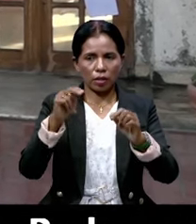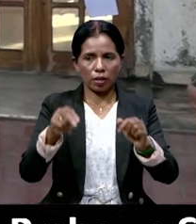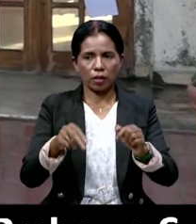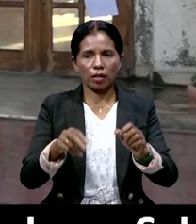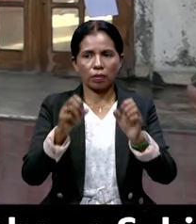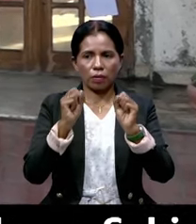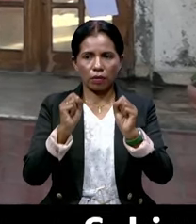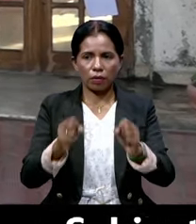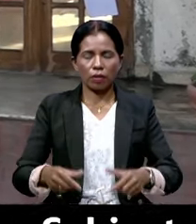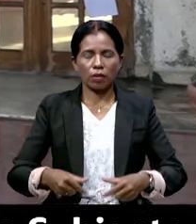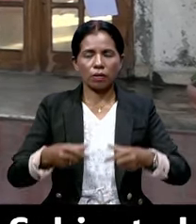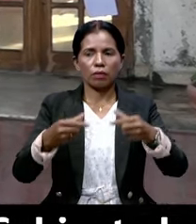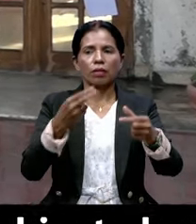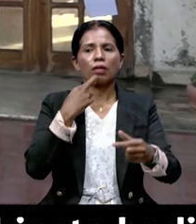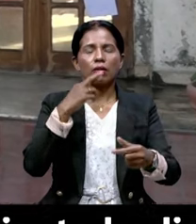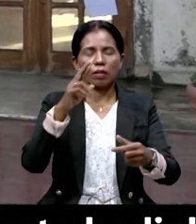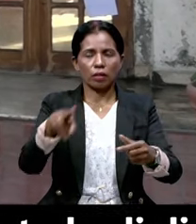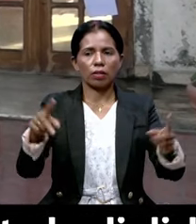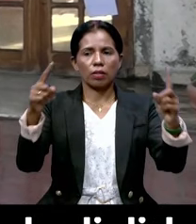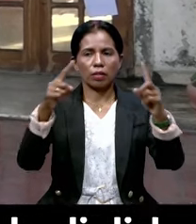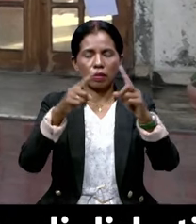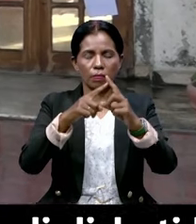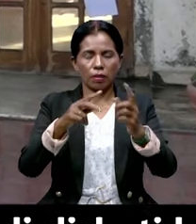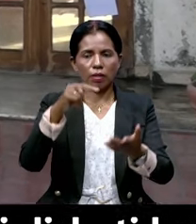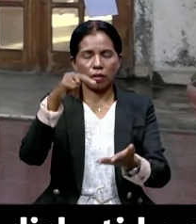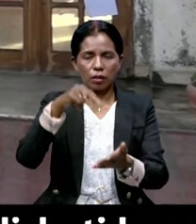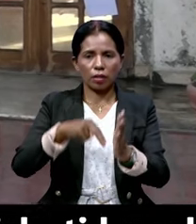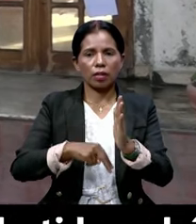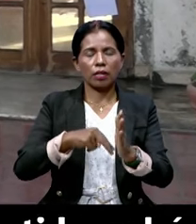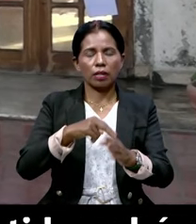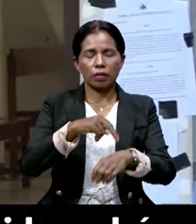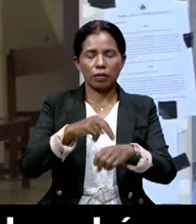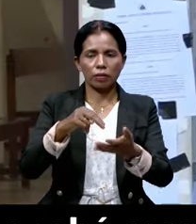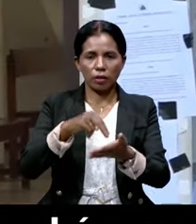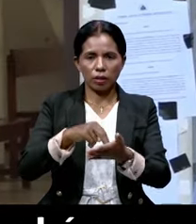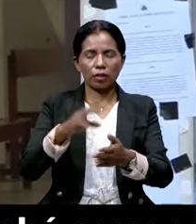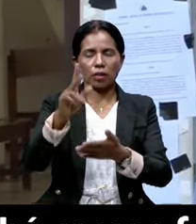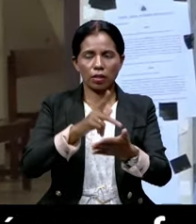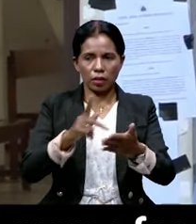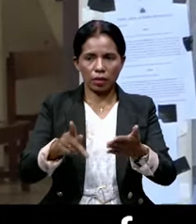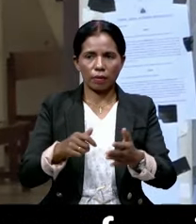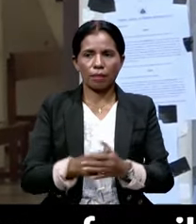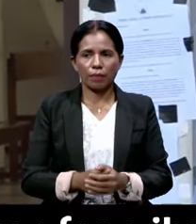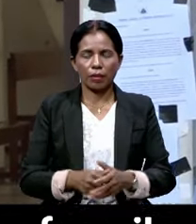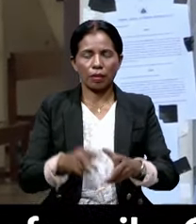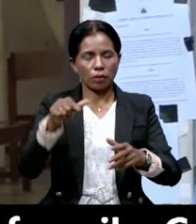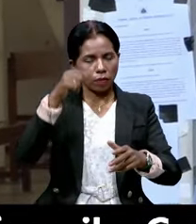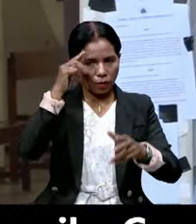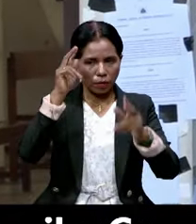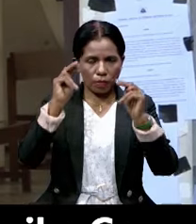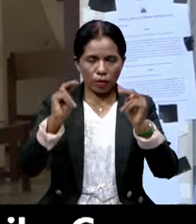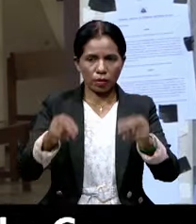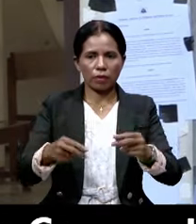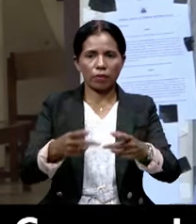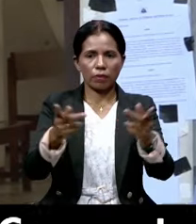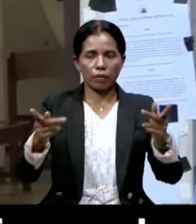pode bele for resposta ba natureza crime ohi loron. Governo precisa criar